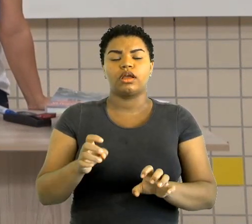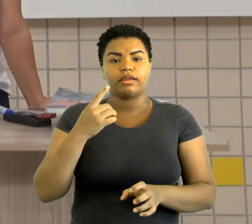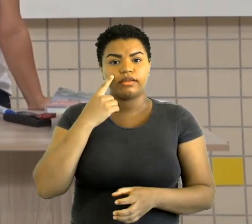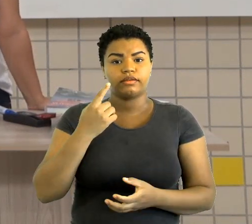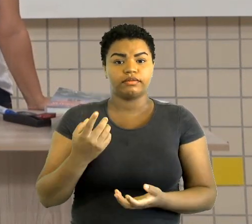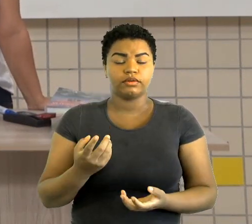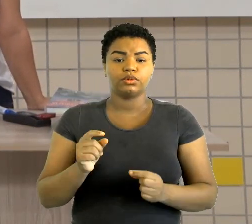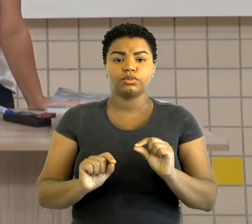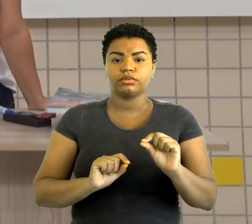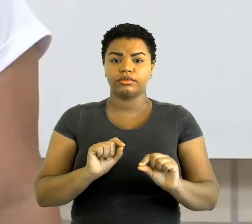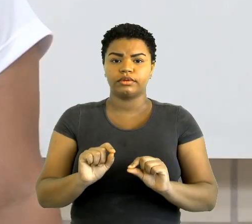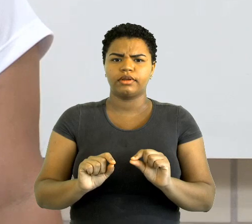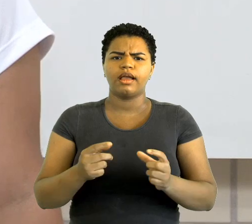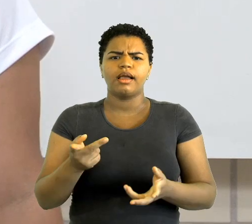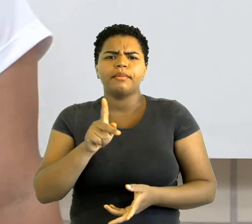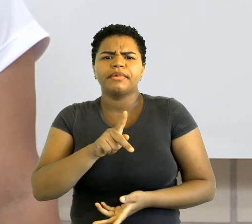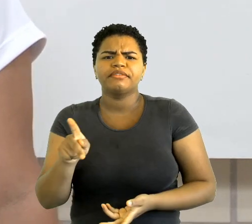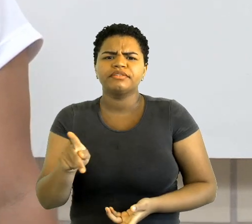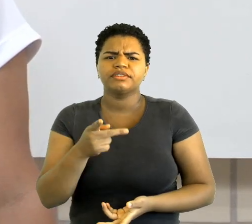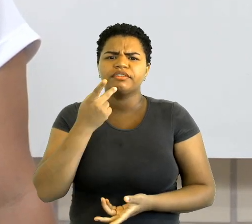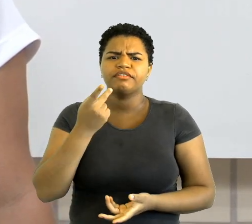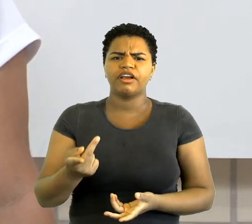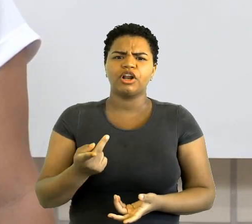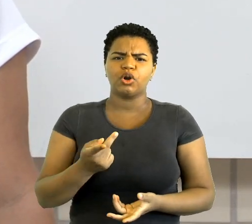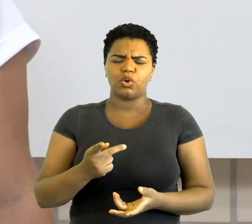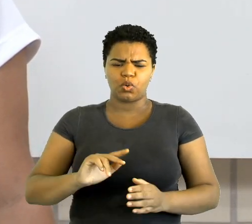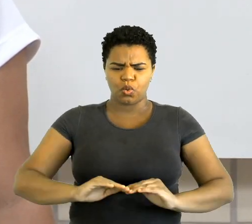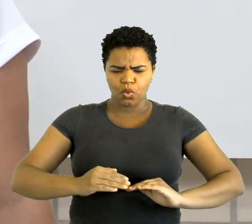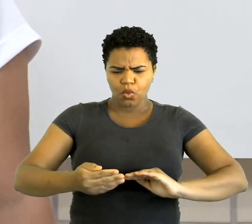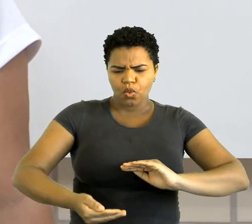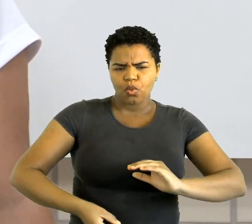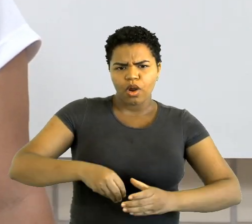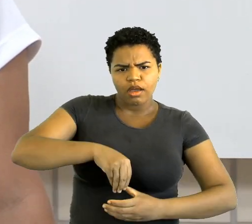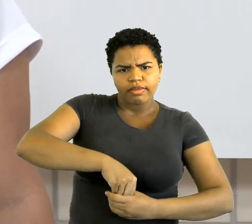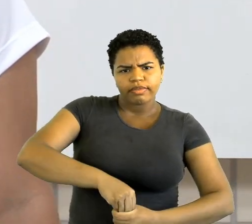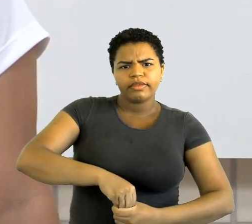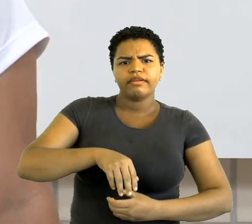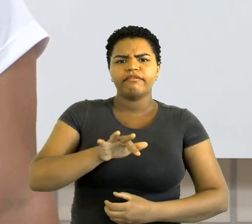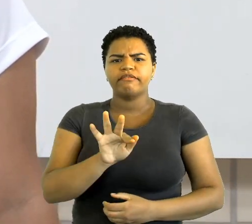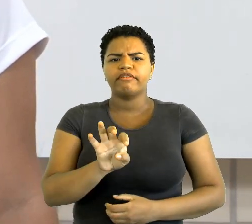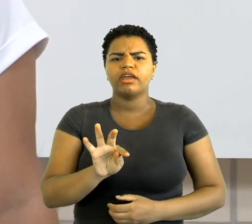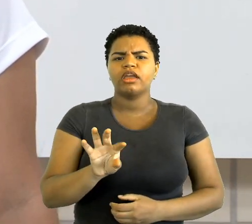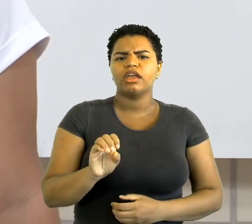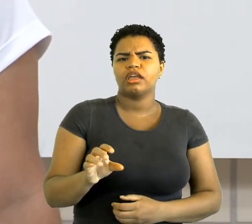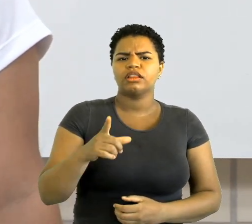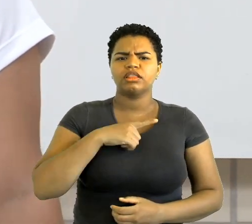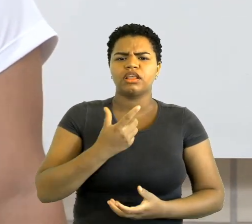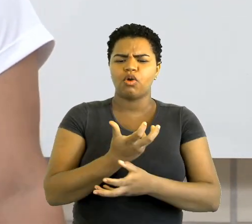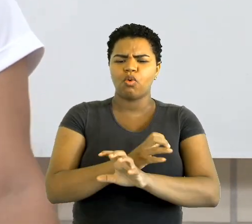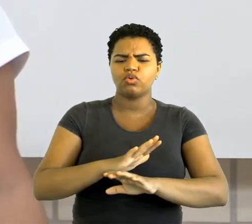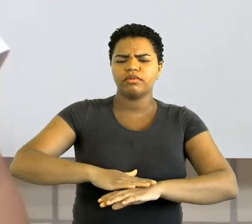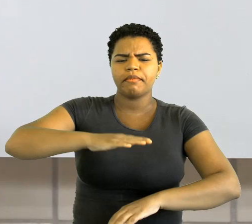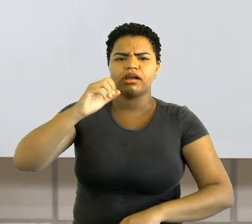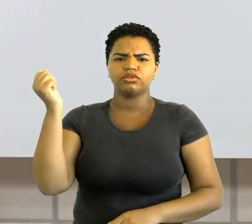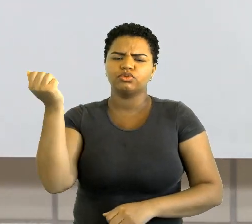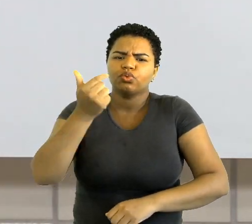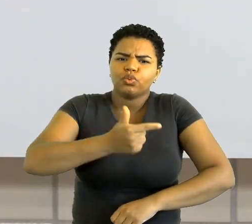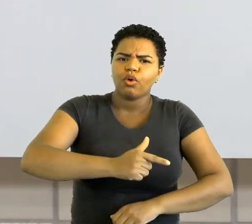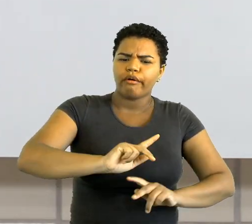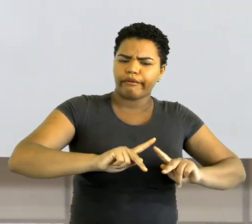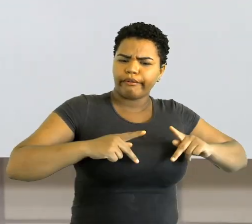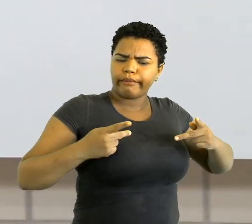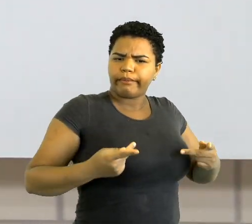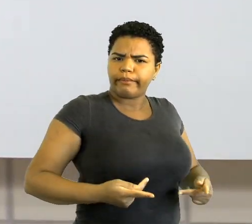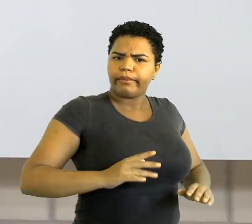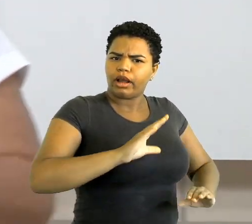você falou que o feto ele tem mais ossos do que o ser humano. E daí? Não é, gente, que ele tem mais